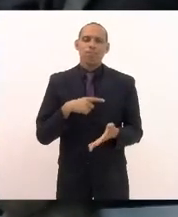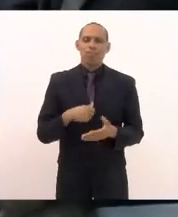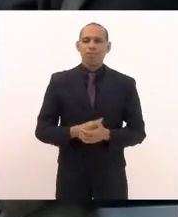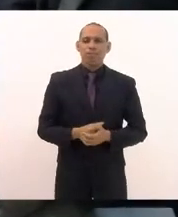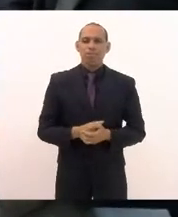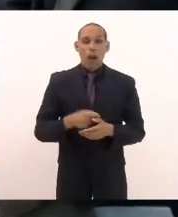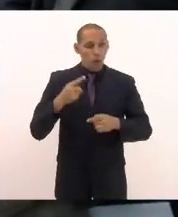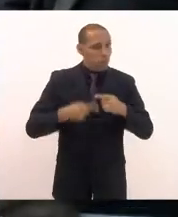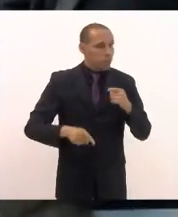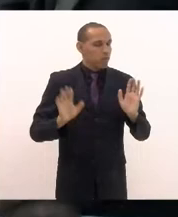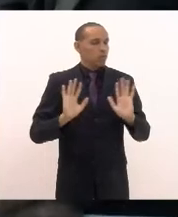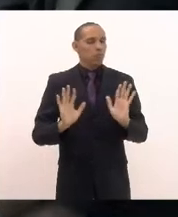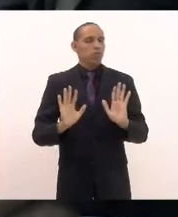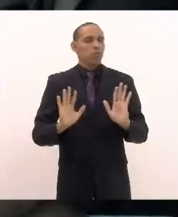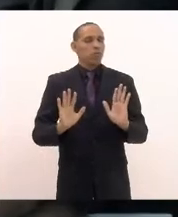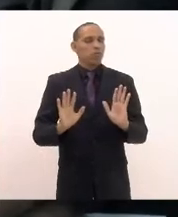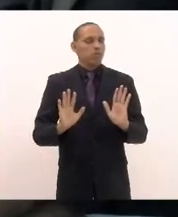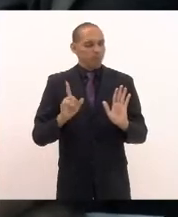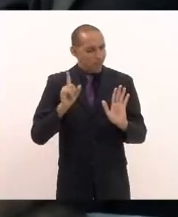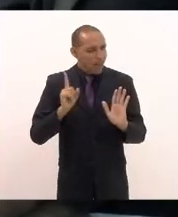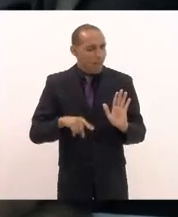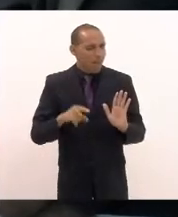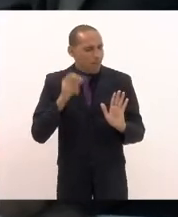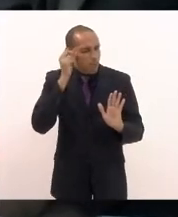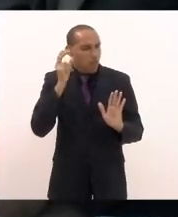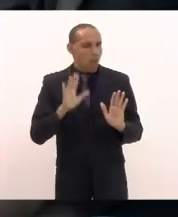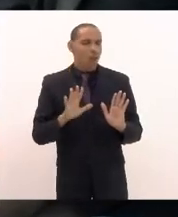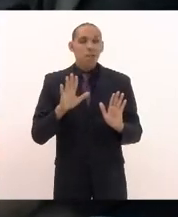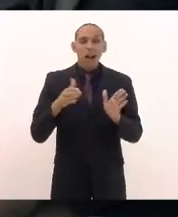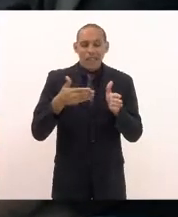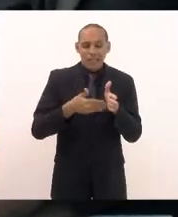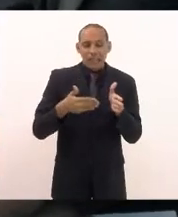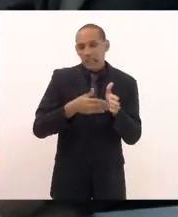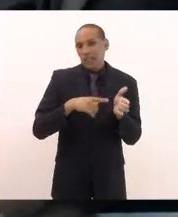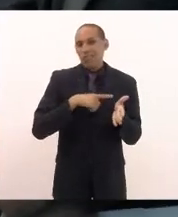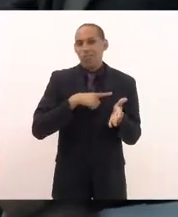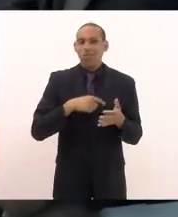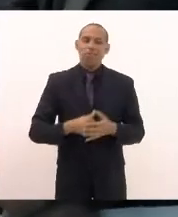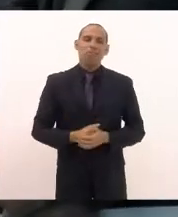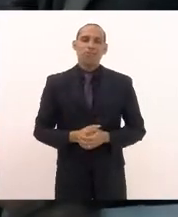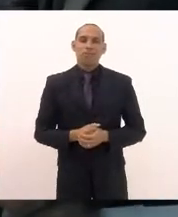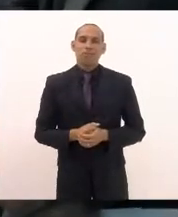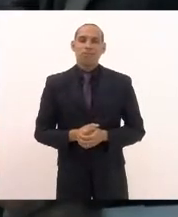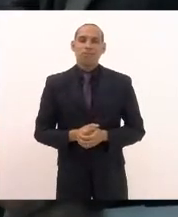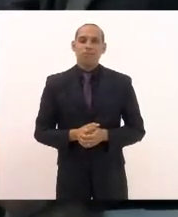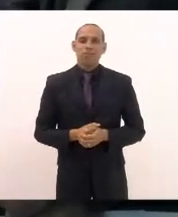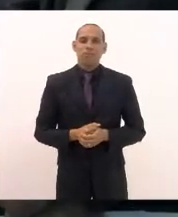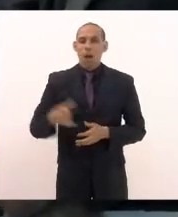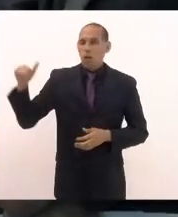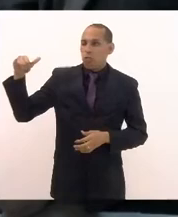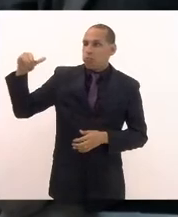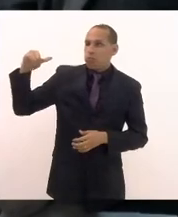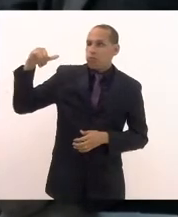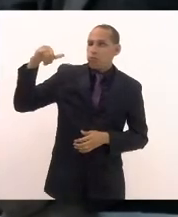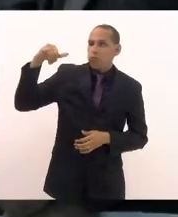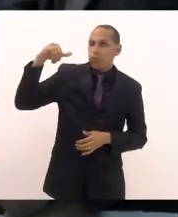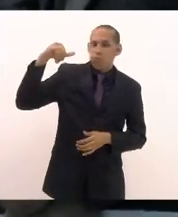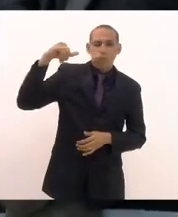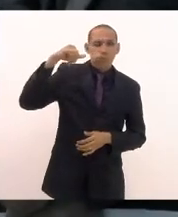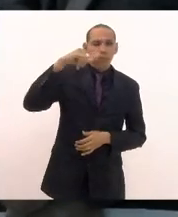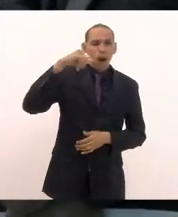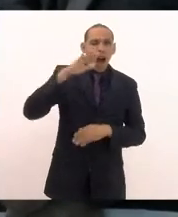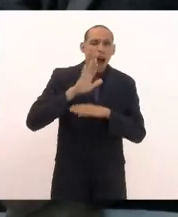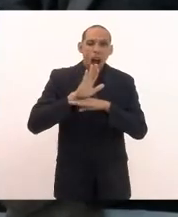proibidas. Isso é o pulo do gato. Mas estão dificultadas. as aeronaves que salvam